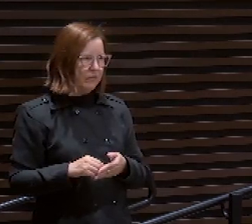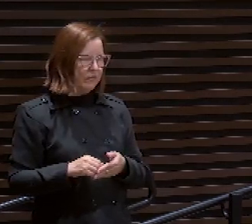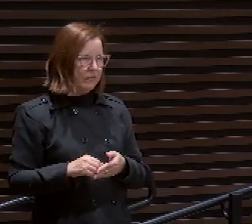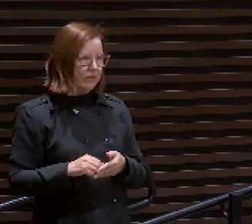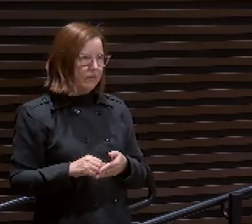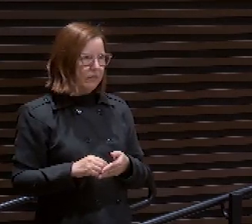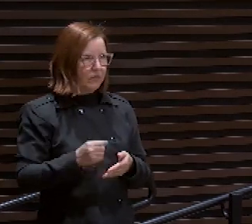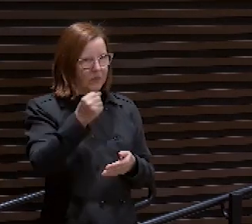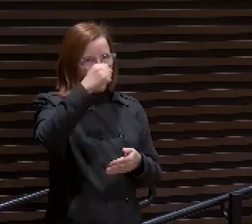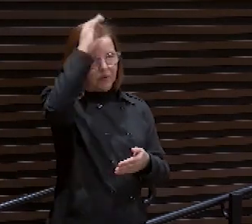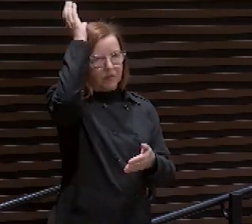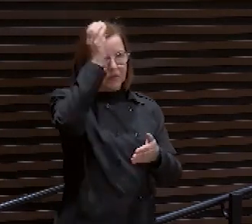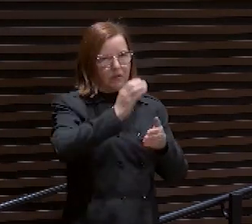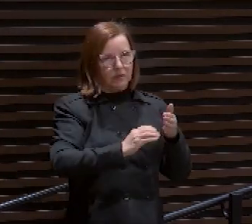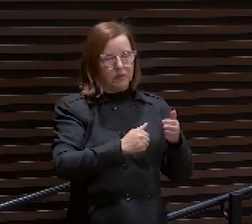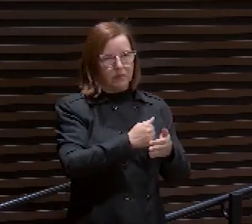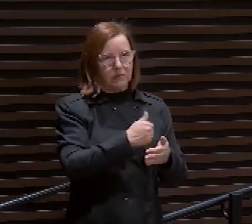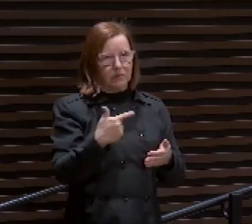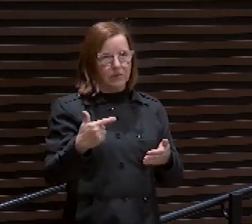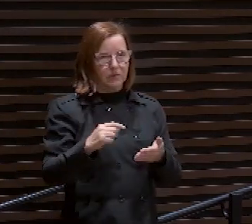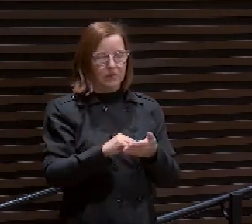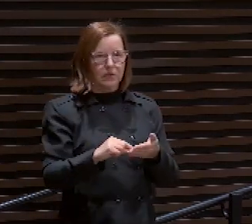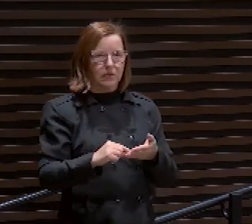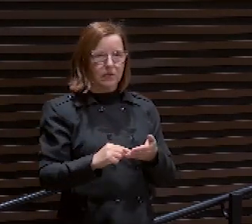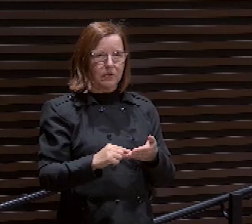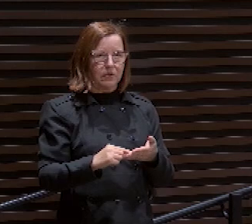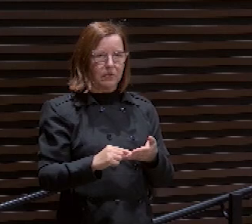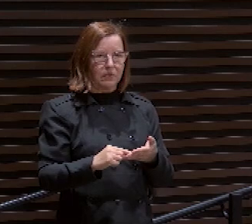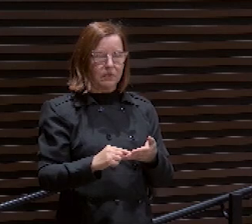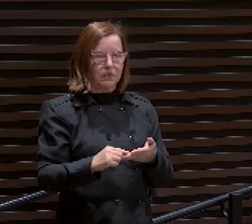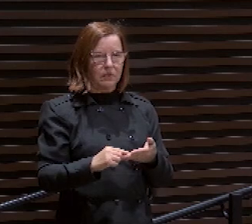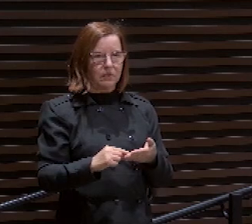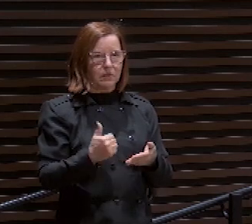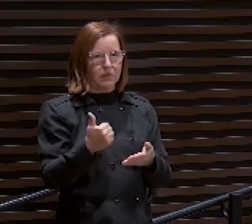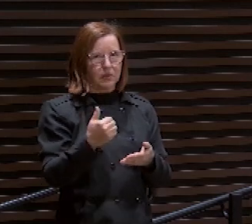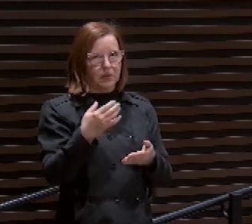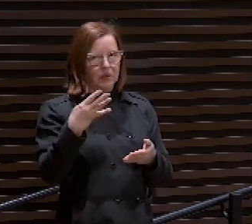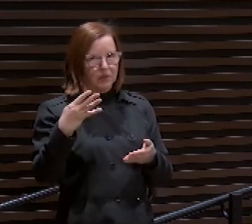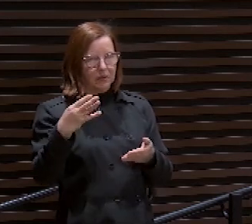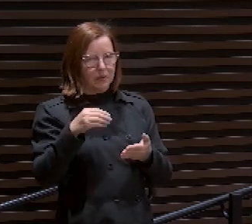Romanos capítulo 12, dos versos 14 ao 21.